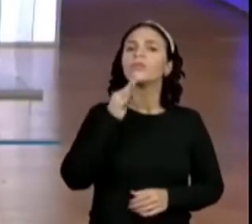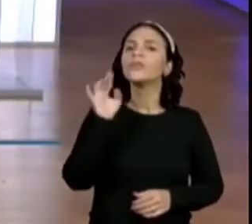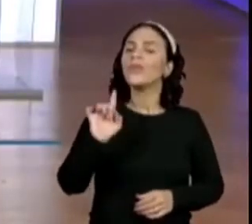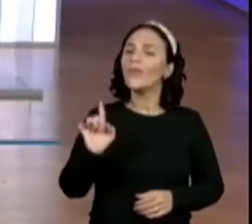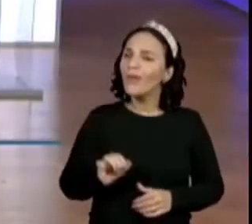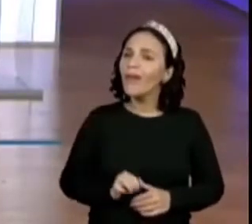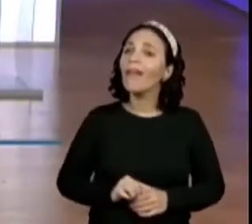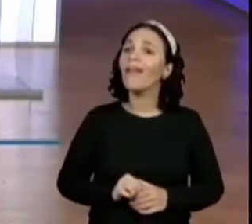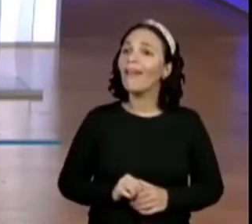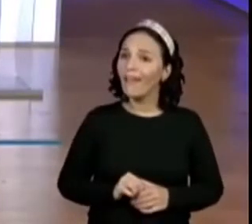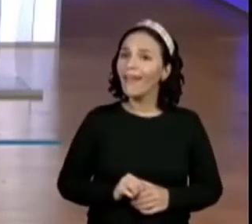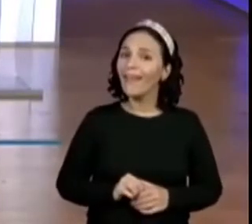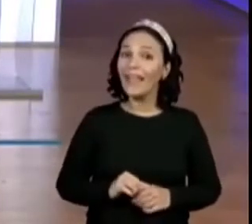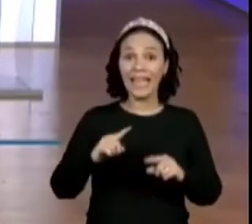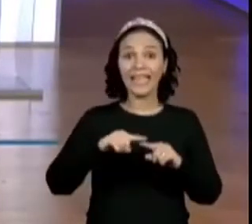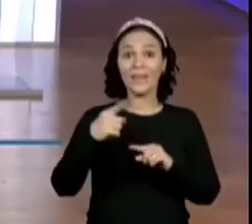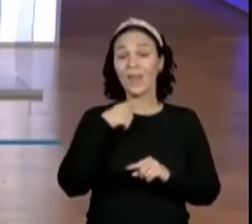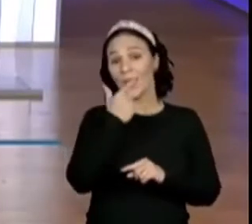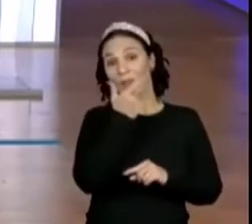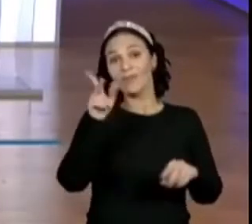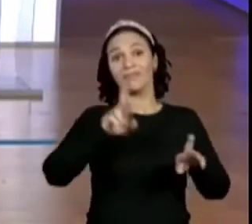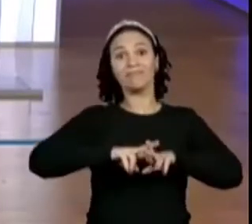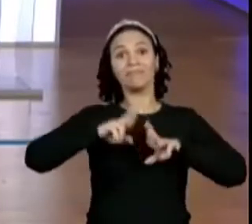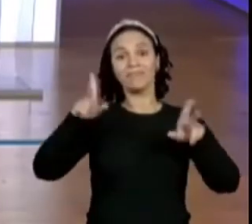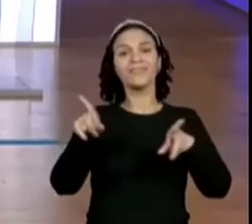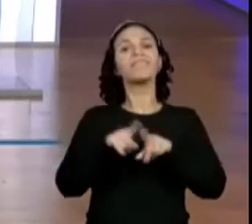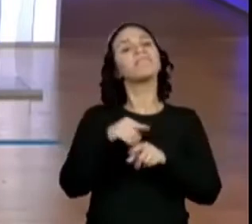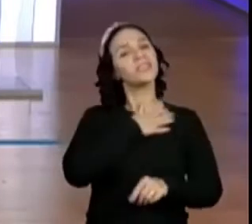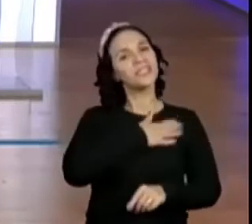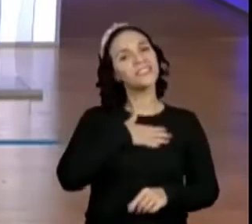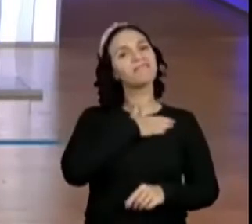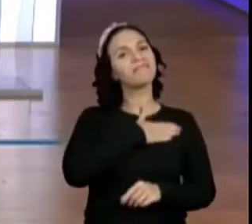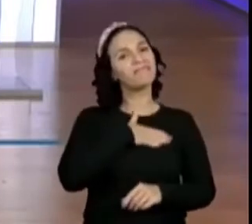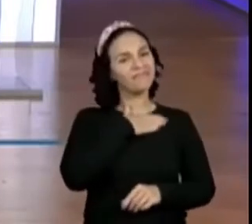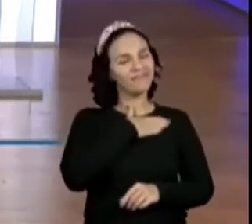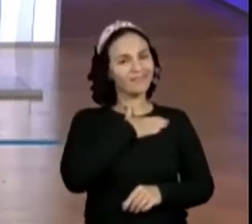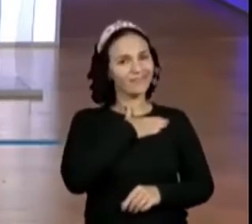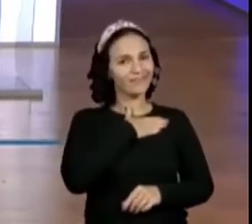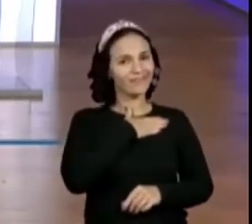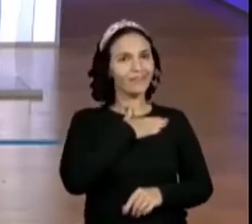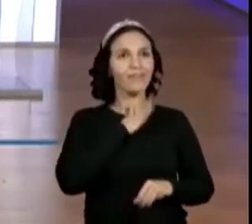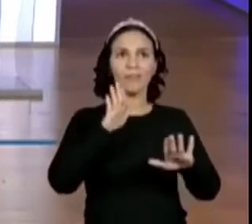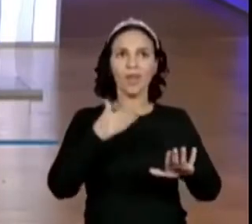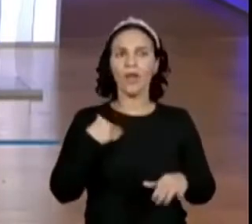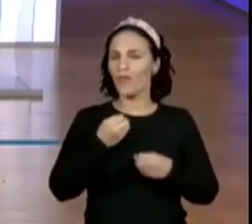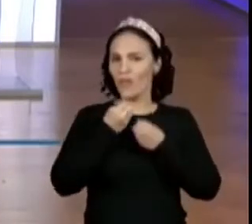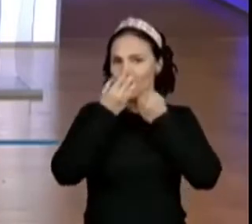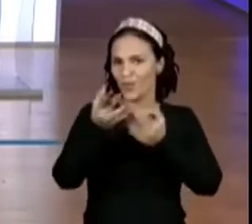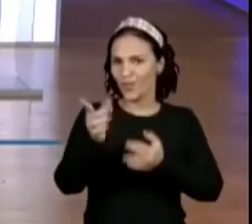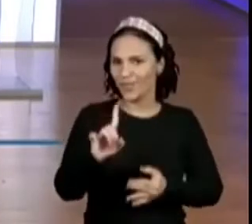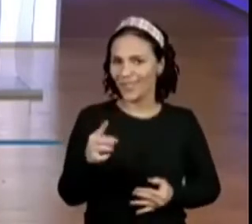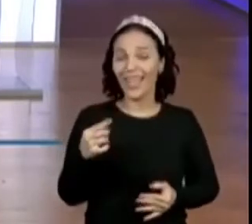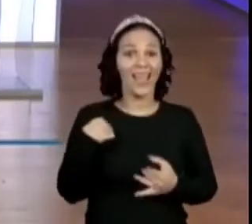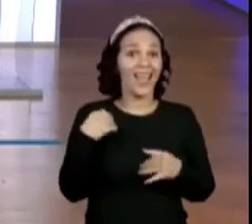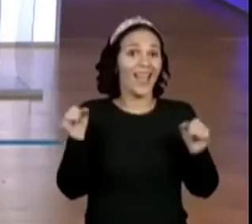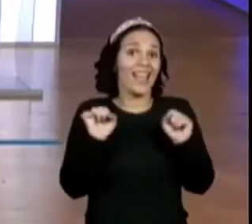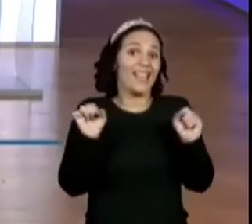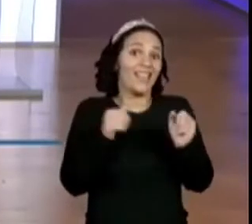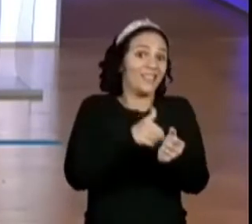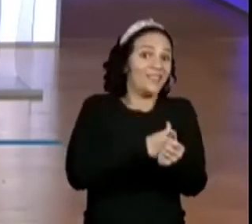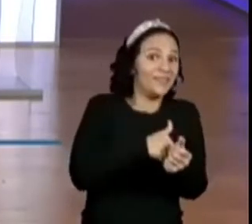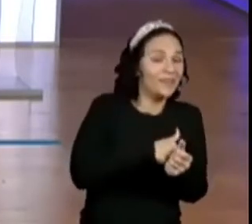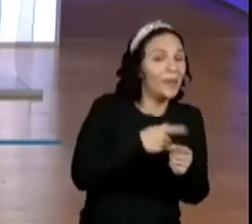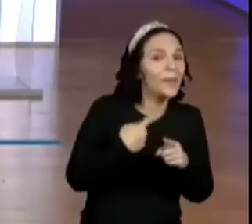que a Sim. gente vai poder até apresentar aqui, uma nova versão. Gostei. Olha só, mas não vamos contar não, a Não, gente deixa pra adora depois. deixar. Por